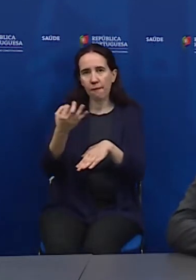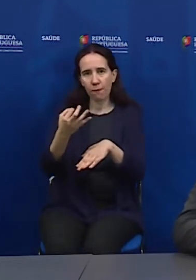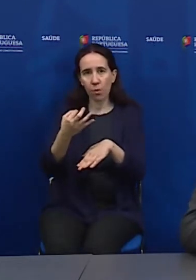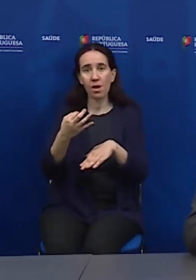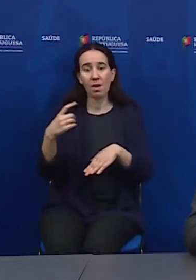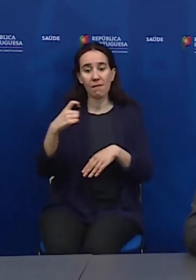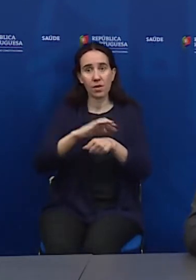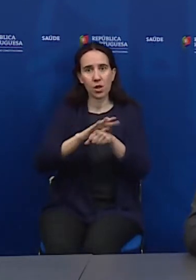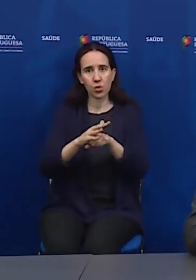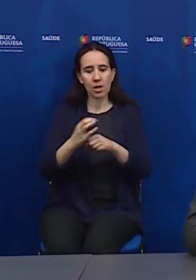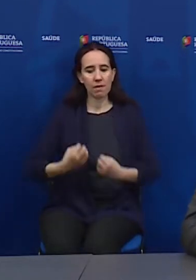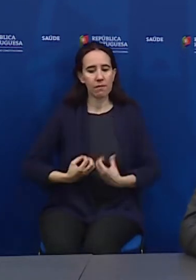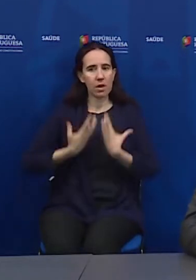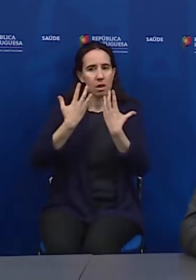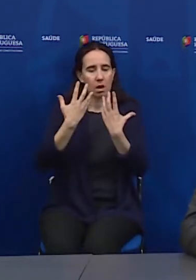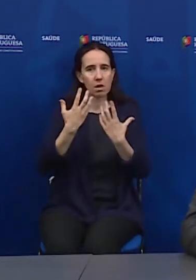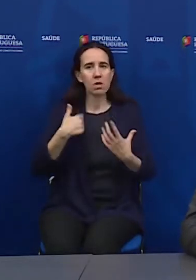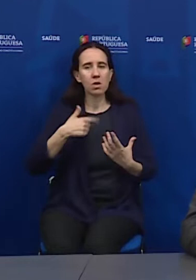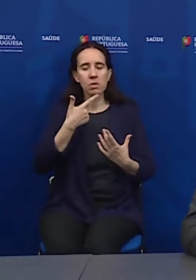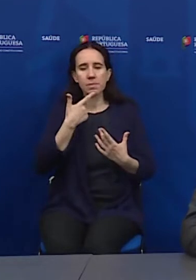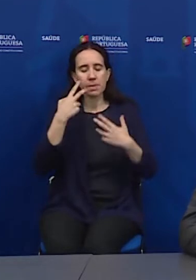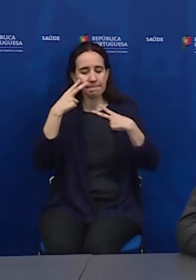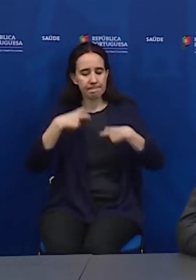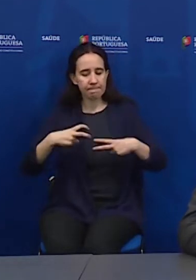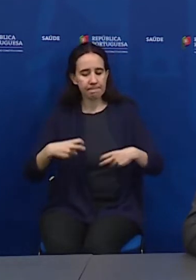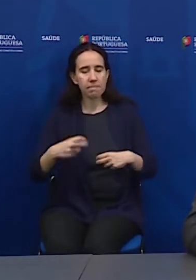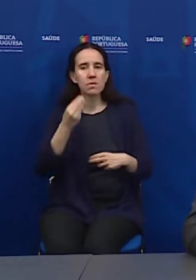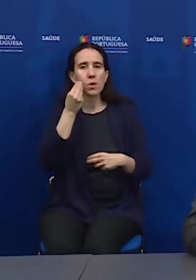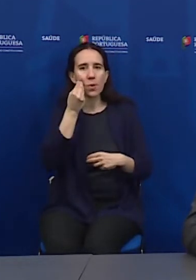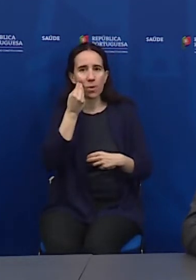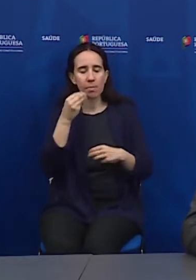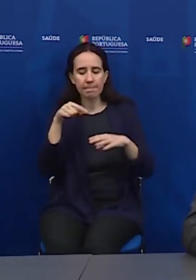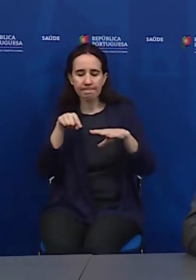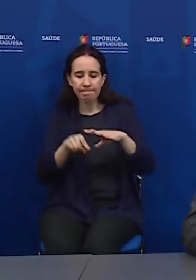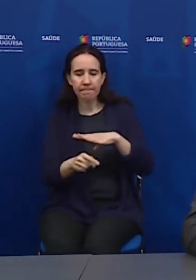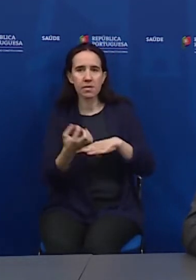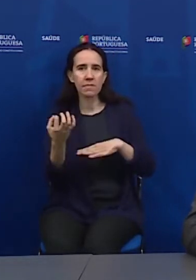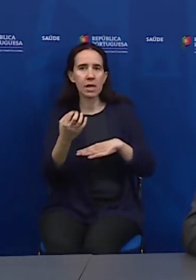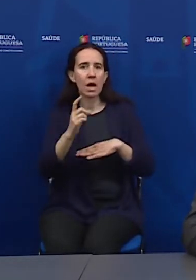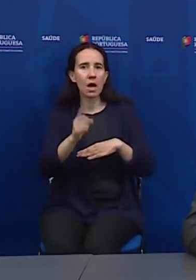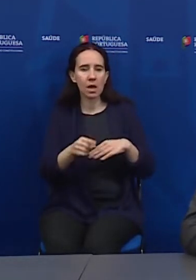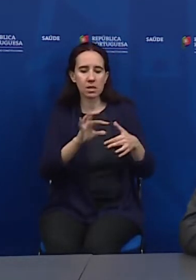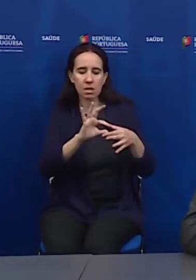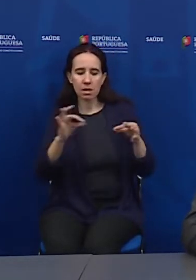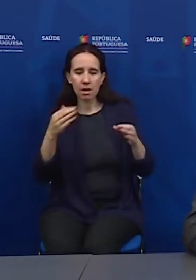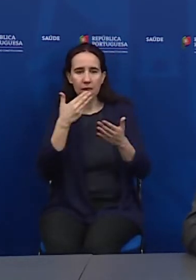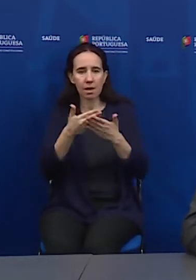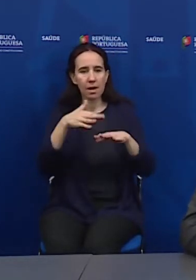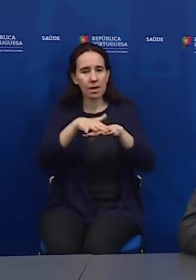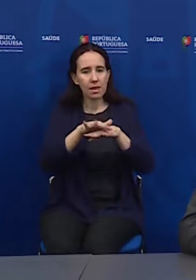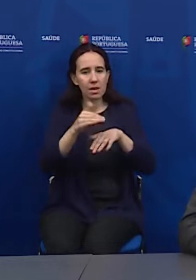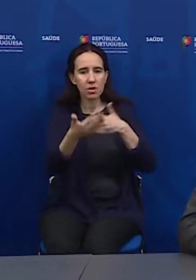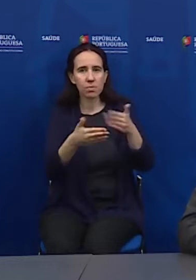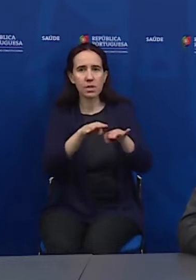infectado pelo coronavírus, conseguimos perceber toda a sua linha de investigação e toda a sua linha de transmissão e de